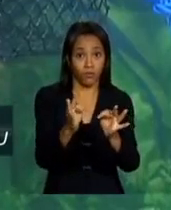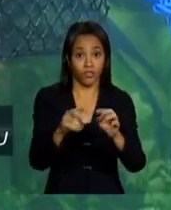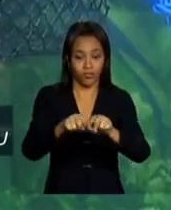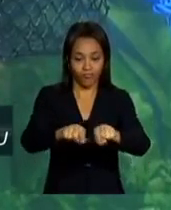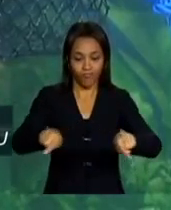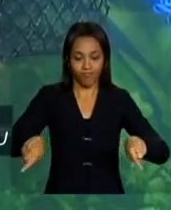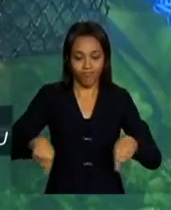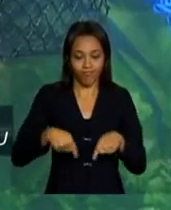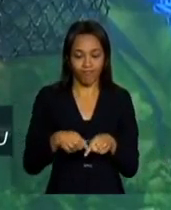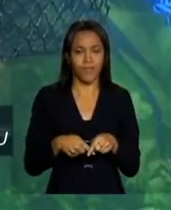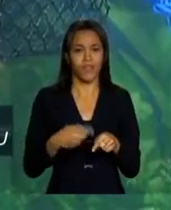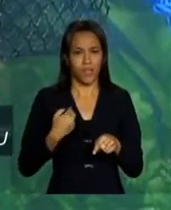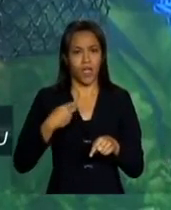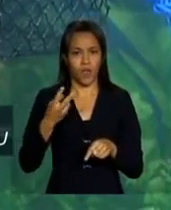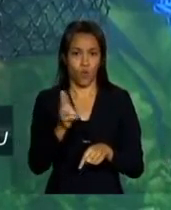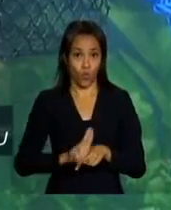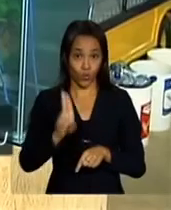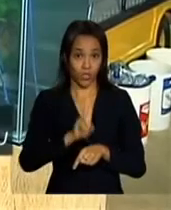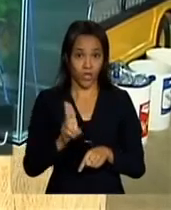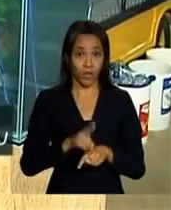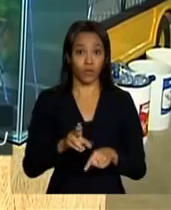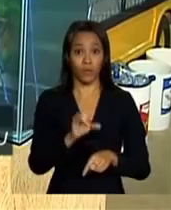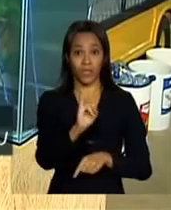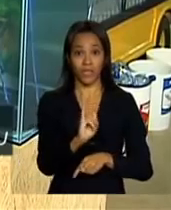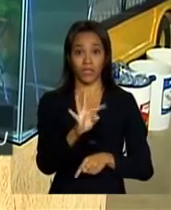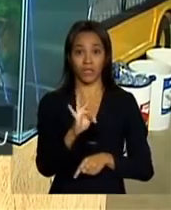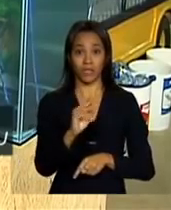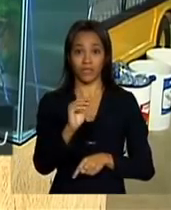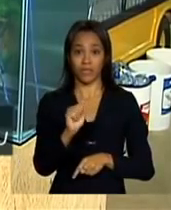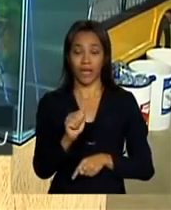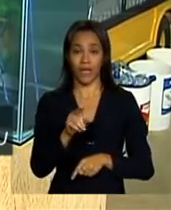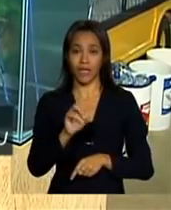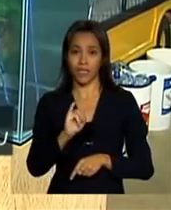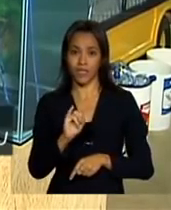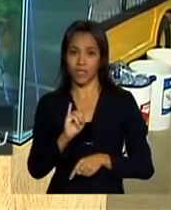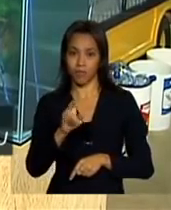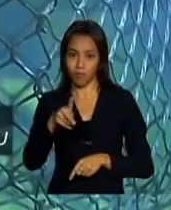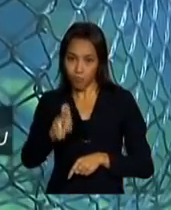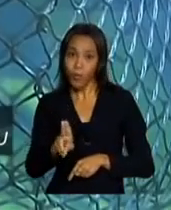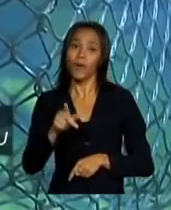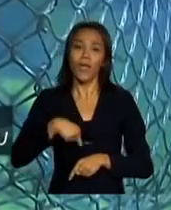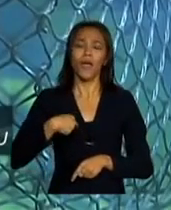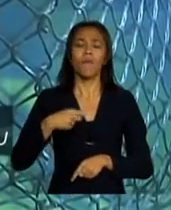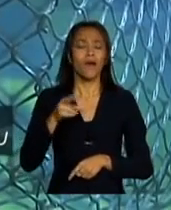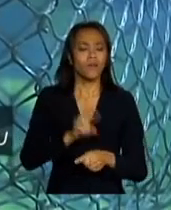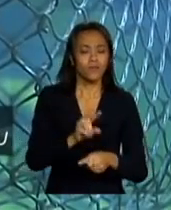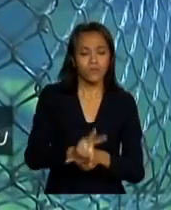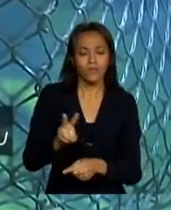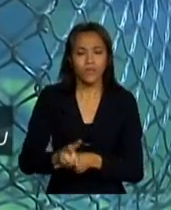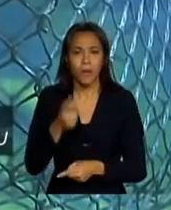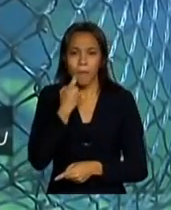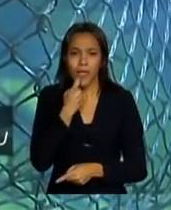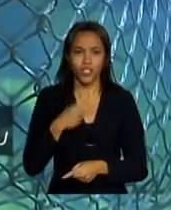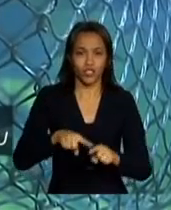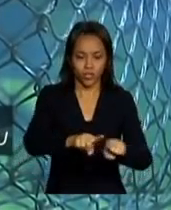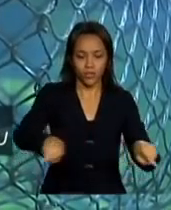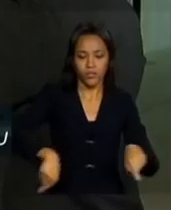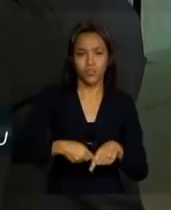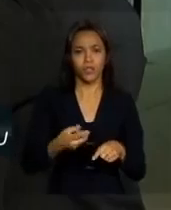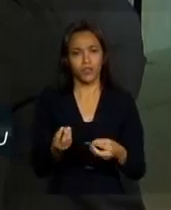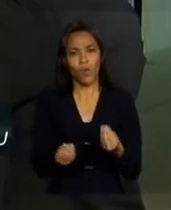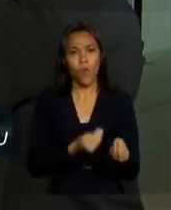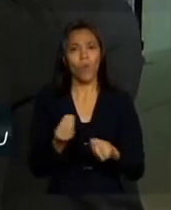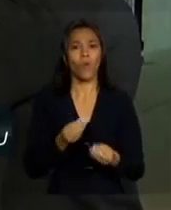tanques-redes, né, que é usado no próprio lago de Itaipu, como se fosse uma fazenda de criação de peixes, para que isso possa implementar e até mesmo